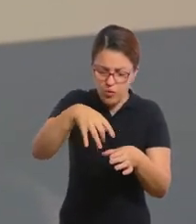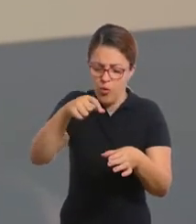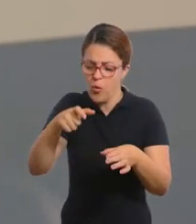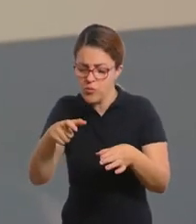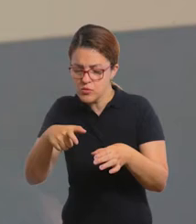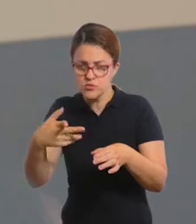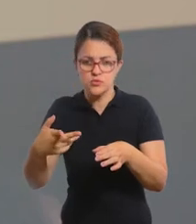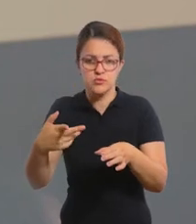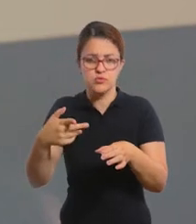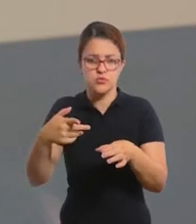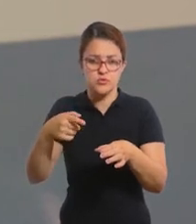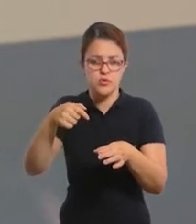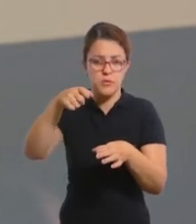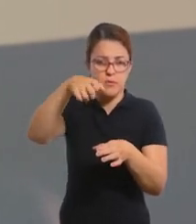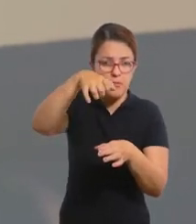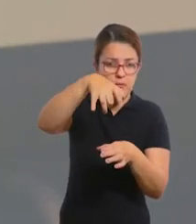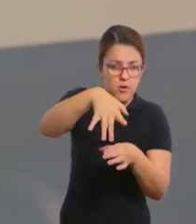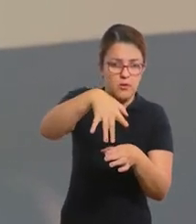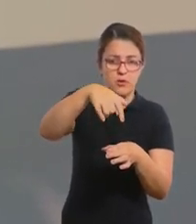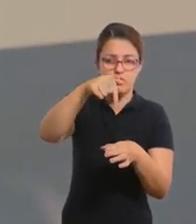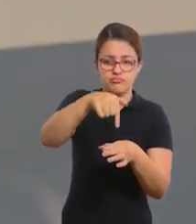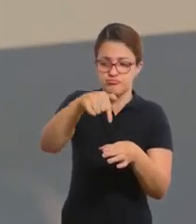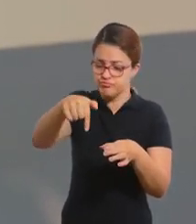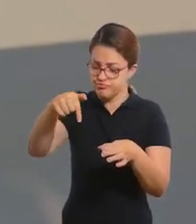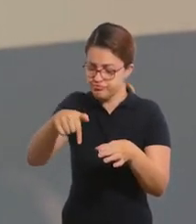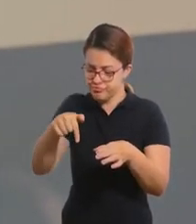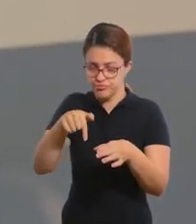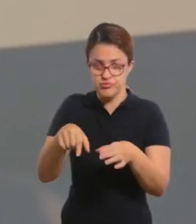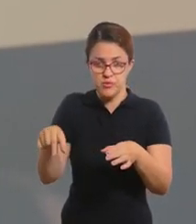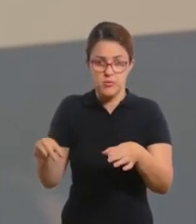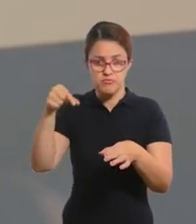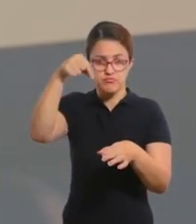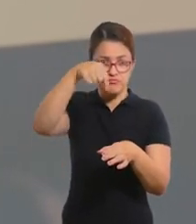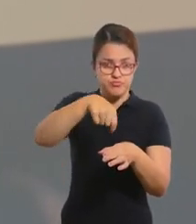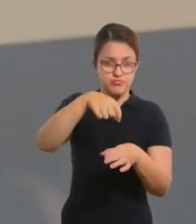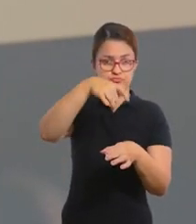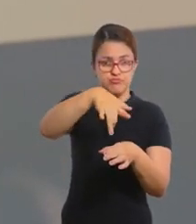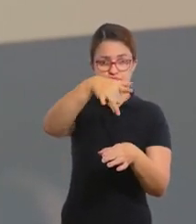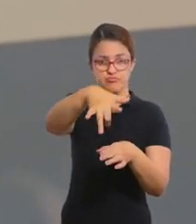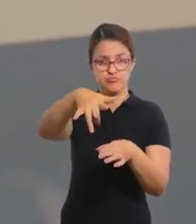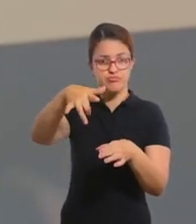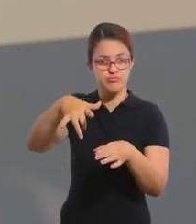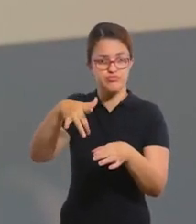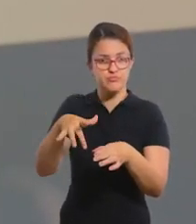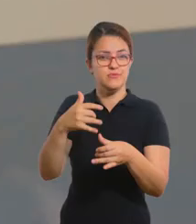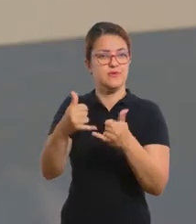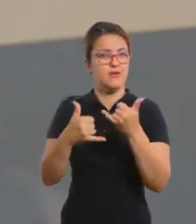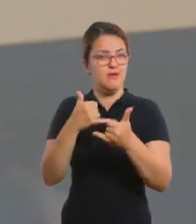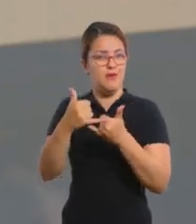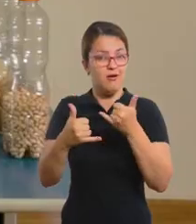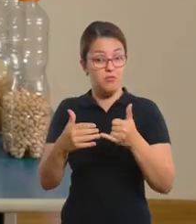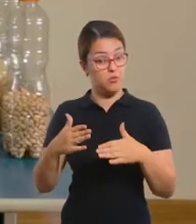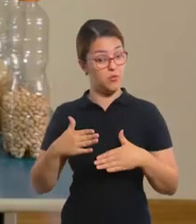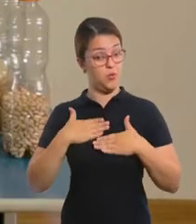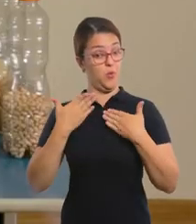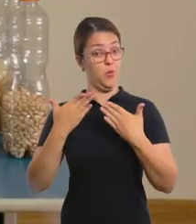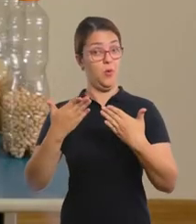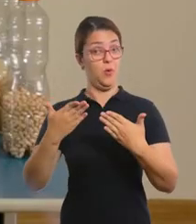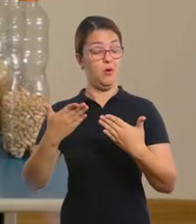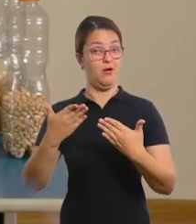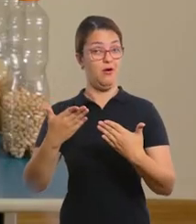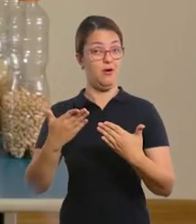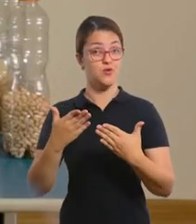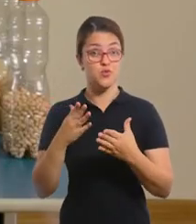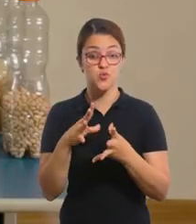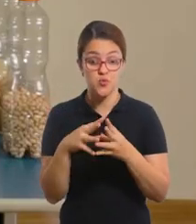palitinho, aonde que vai entrar a haste flexível. E deixa ele ir colocando, ele vai se divertir, você vai ver como ele vai ficar surpreso